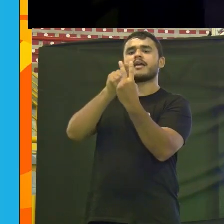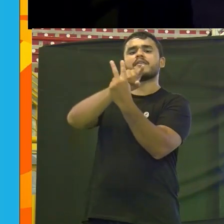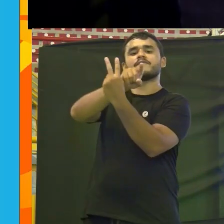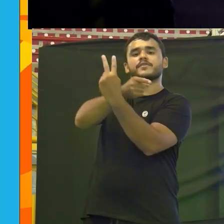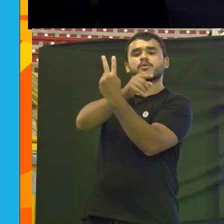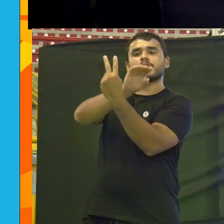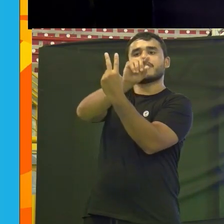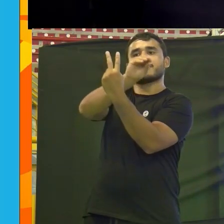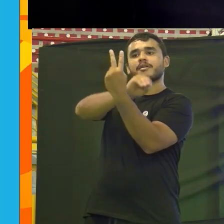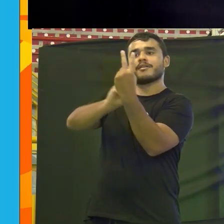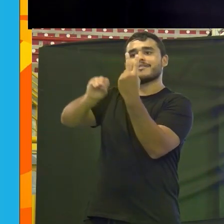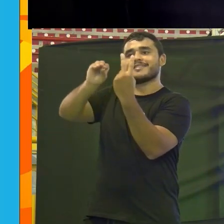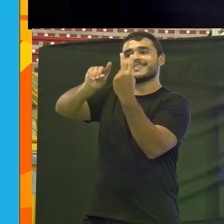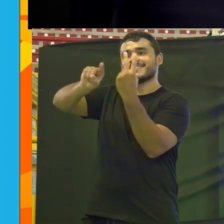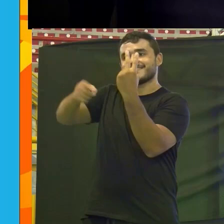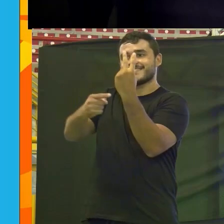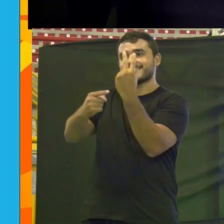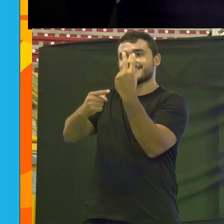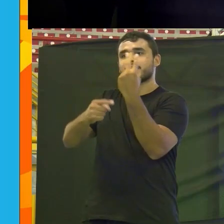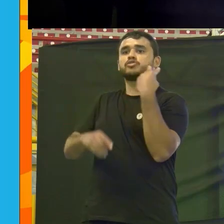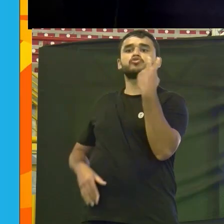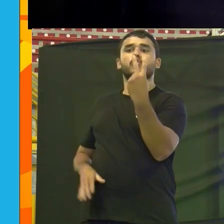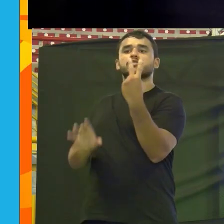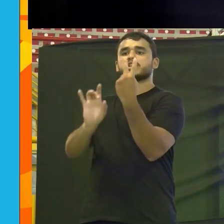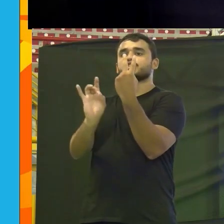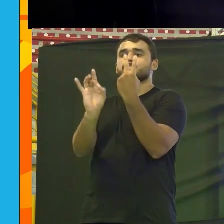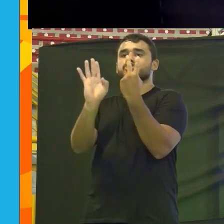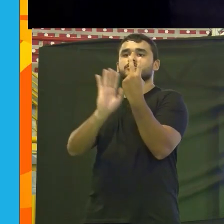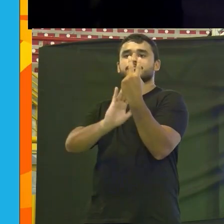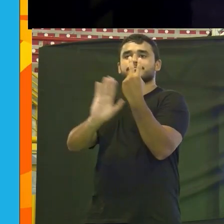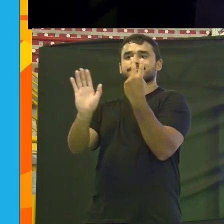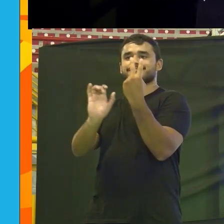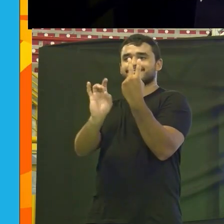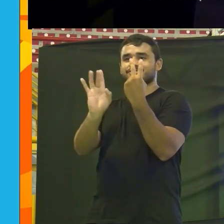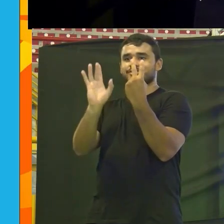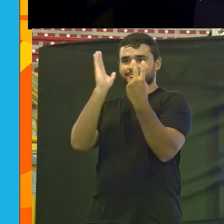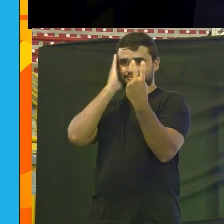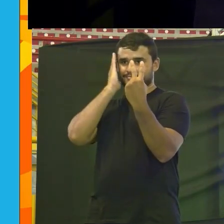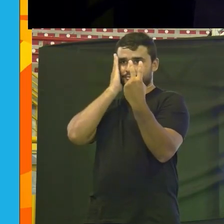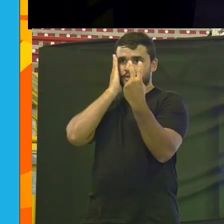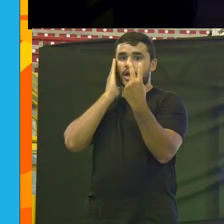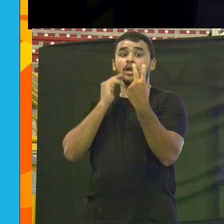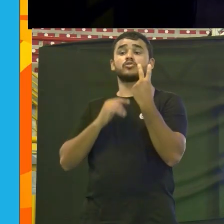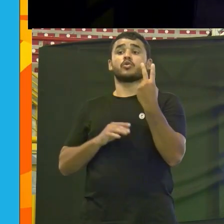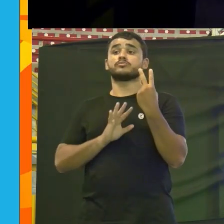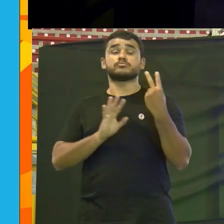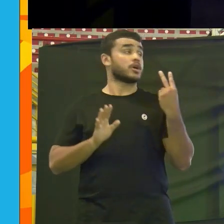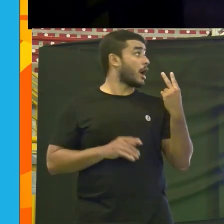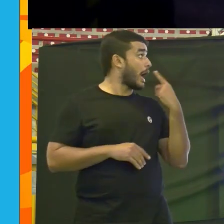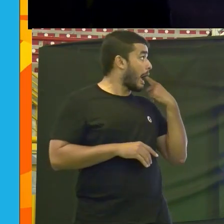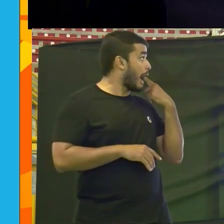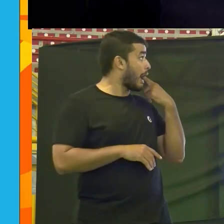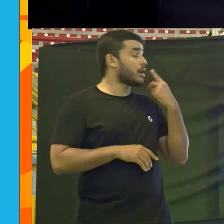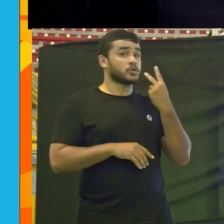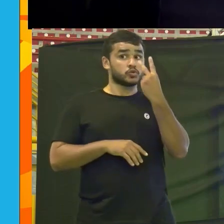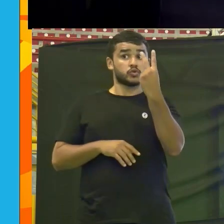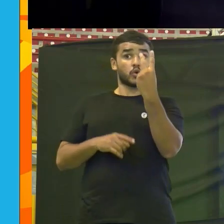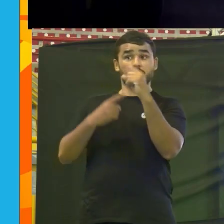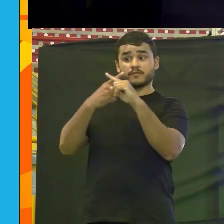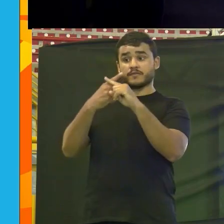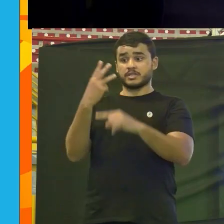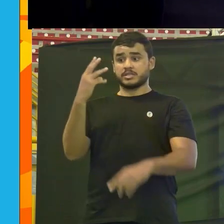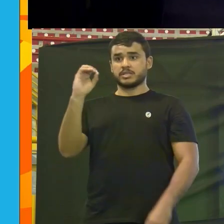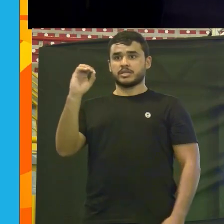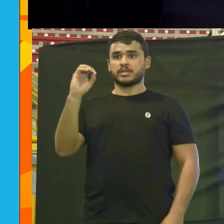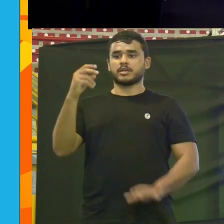vezes 30, 60 dólares. Pessoal, olha só. Se você não pensasse dessa forma, o